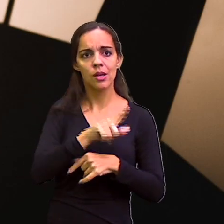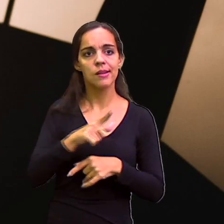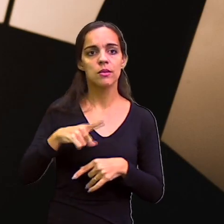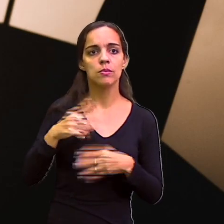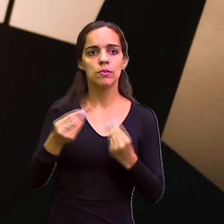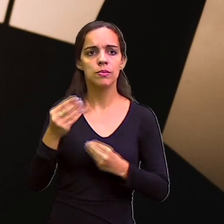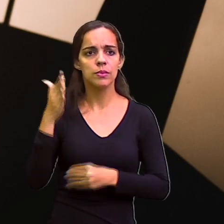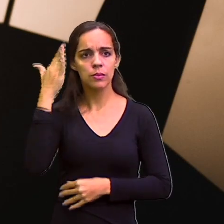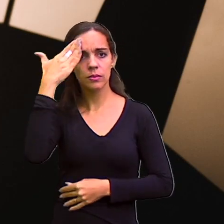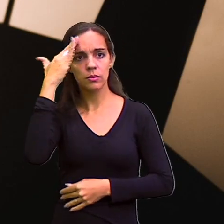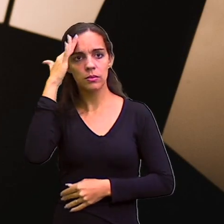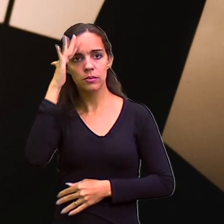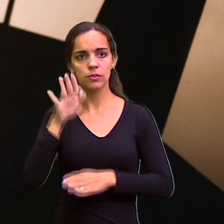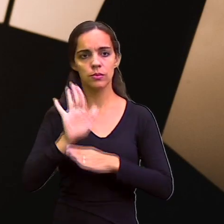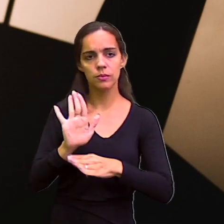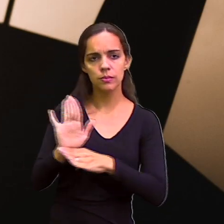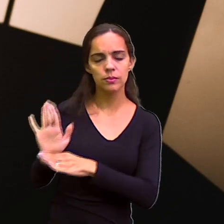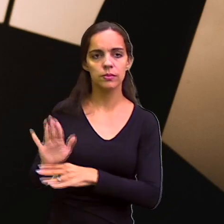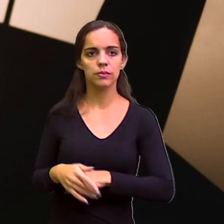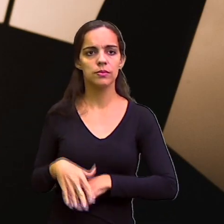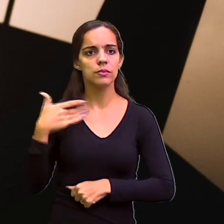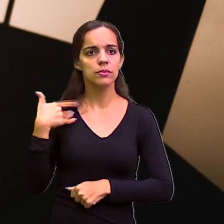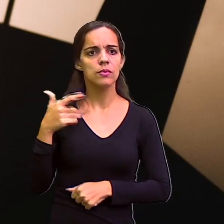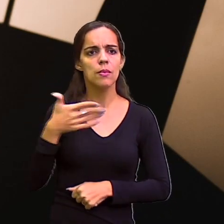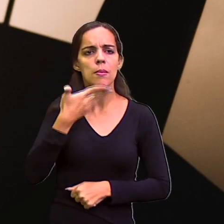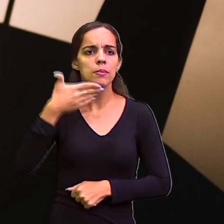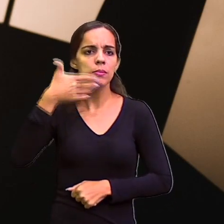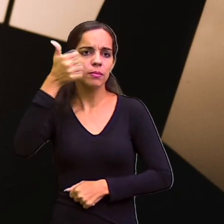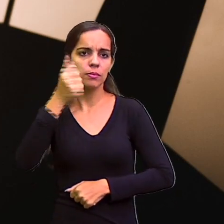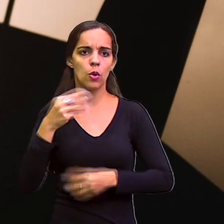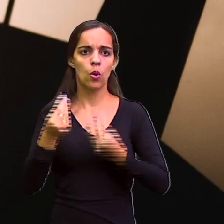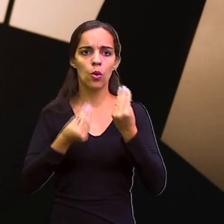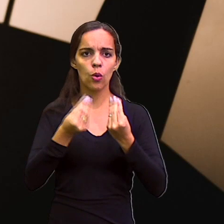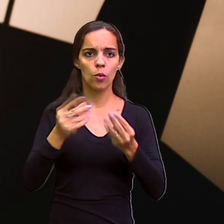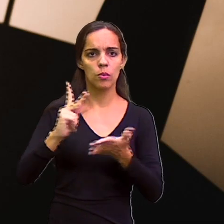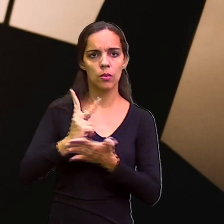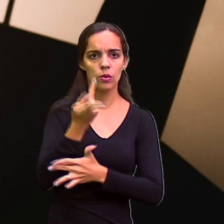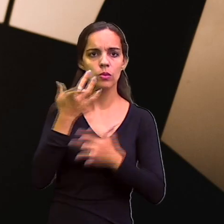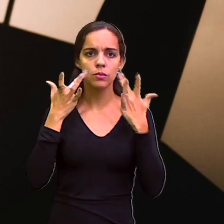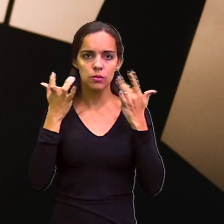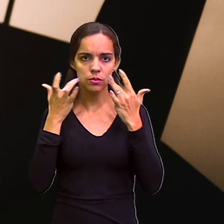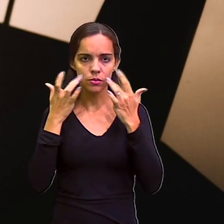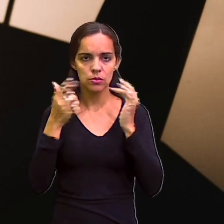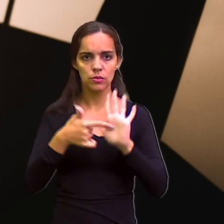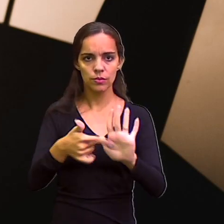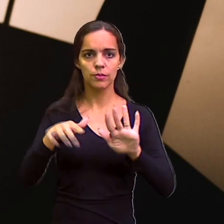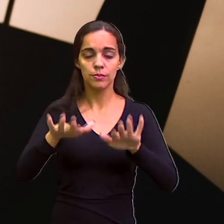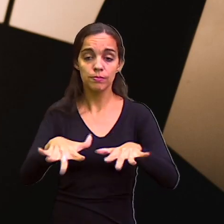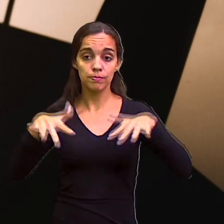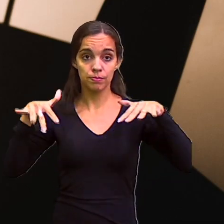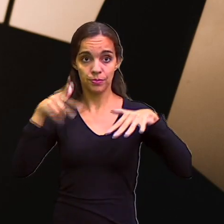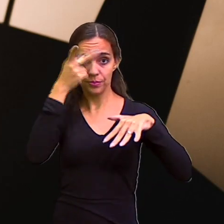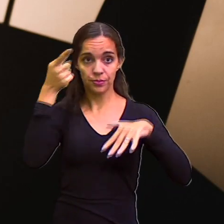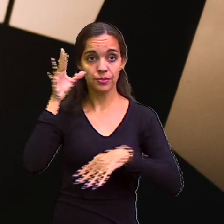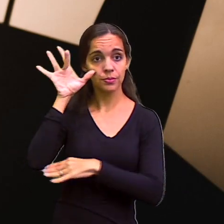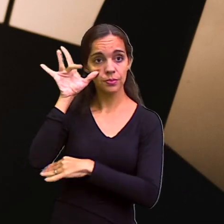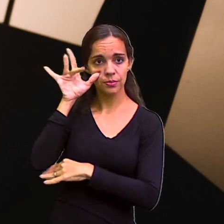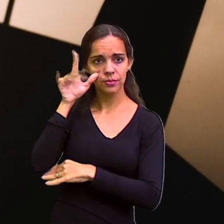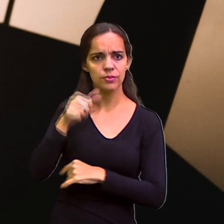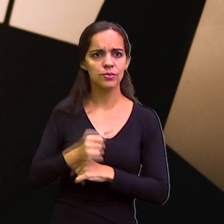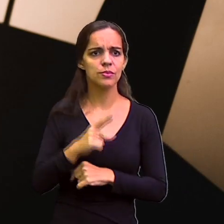Shandong Puppets e Shandong Play, David Crowell diz que o público do teatro de sombras